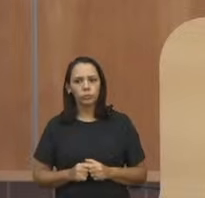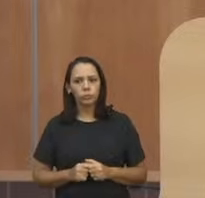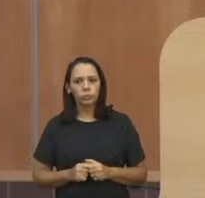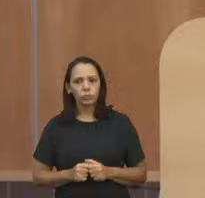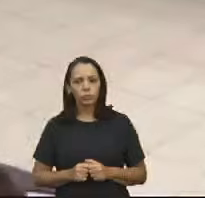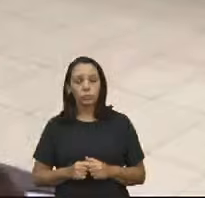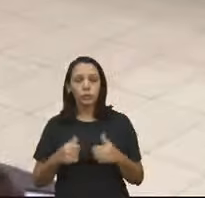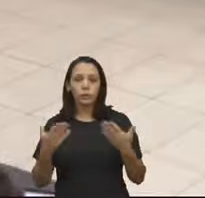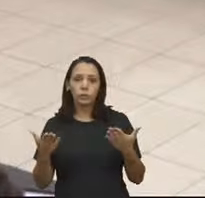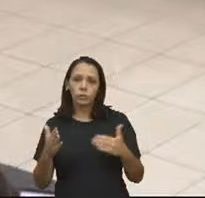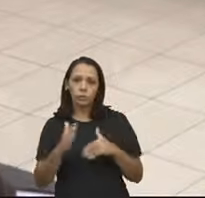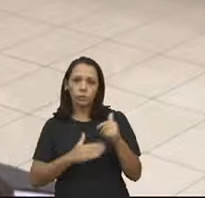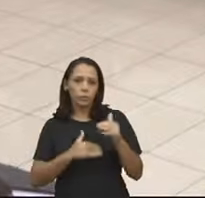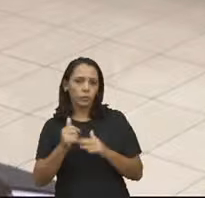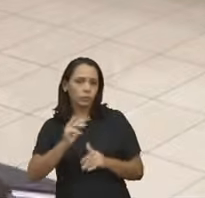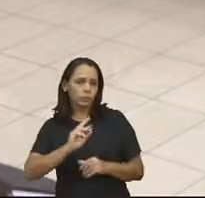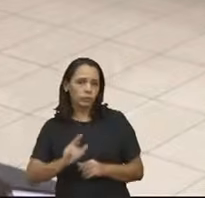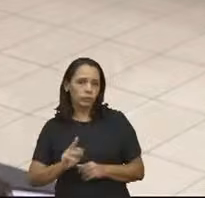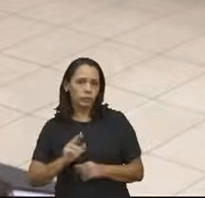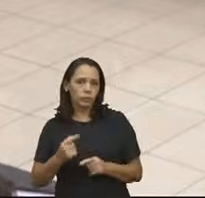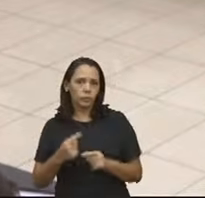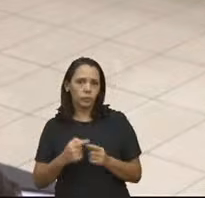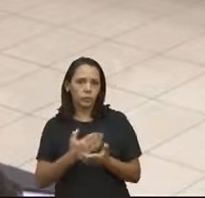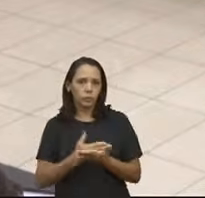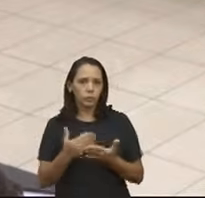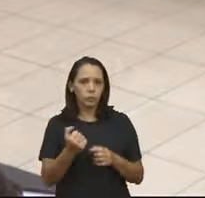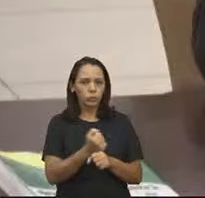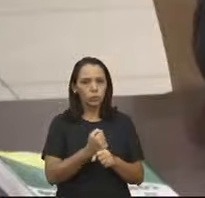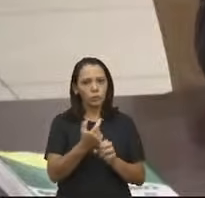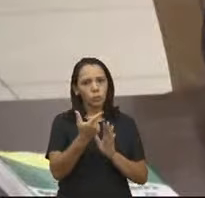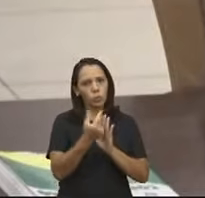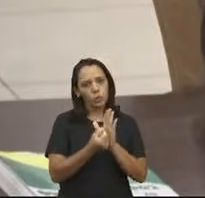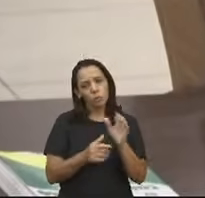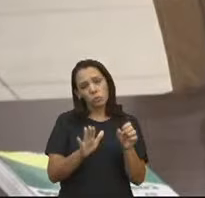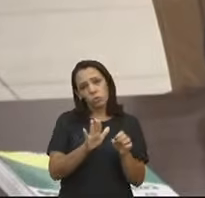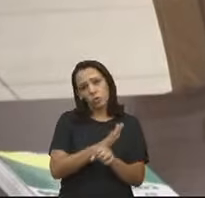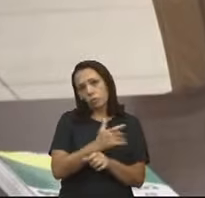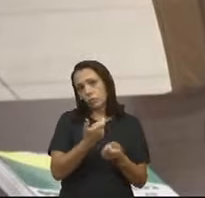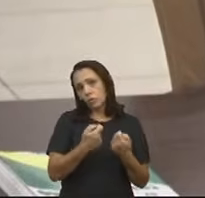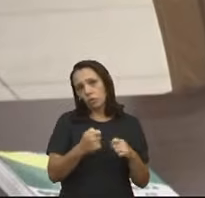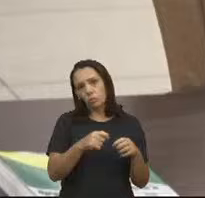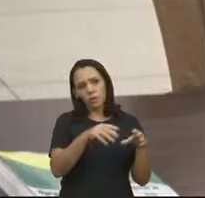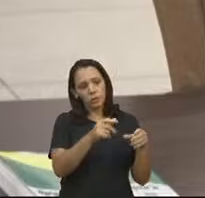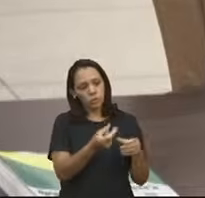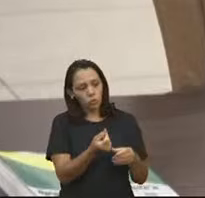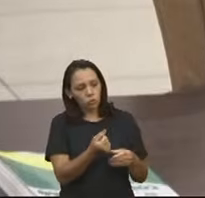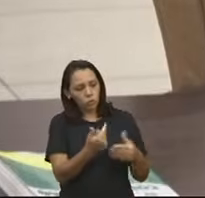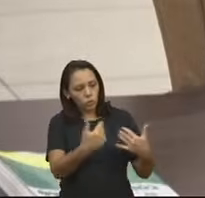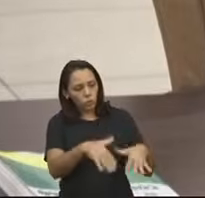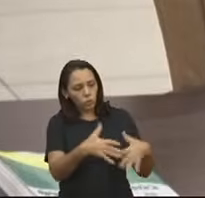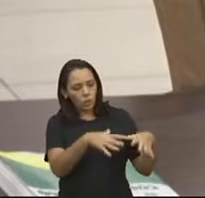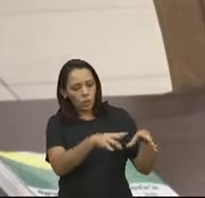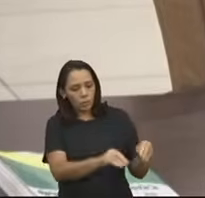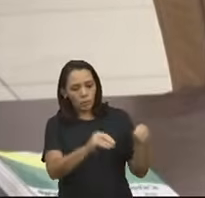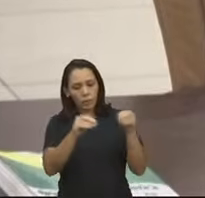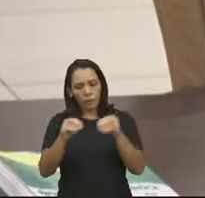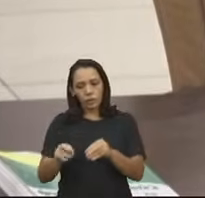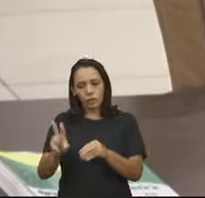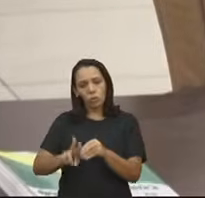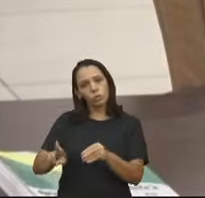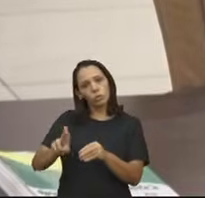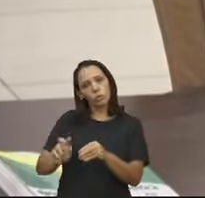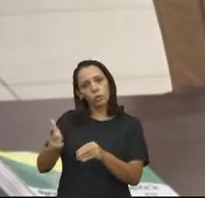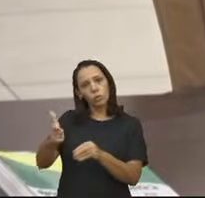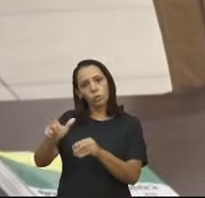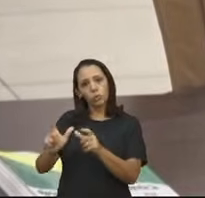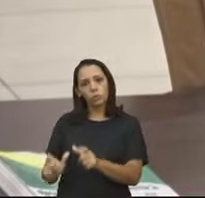Então, na prática não é. Por quê? Porque no início do ano você está com o orçamento cheio, você não tem a necessidade de remanejar e suplementar tanto, porque ainda você está com o orçamento